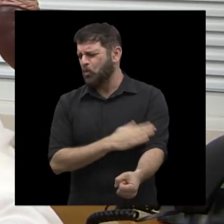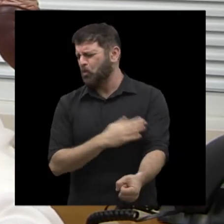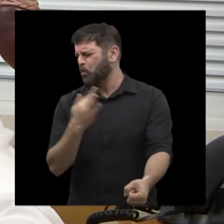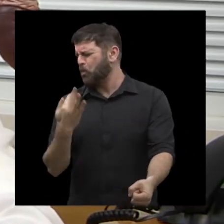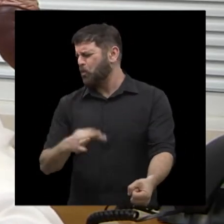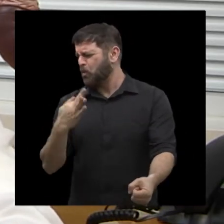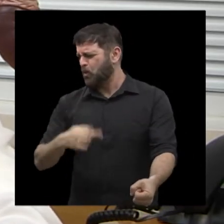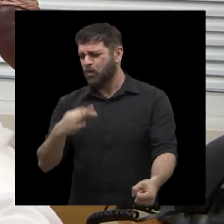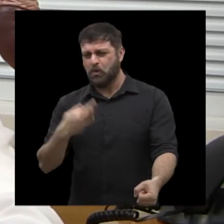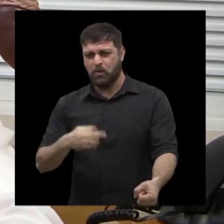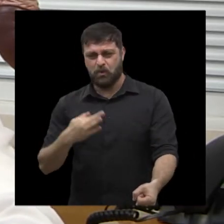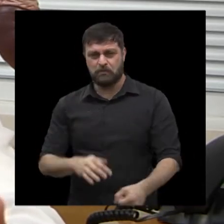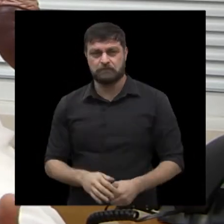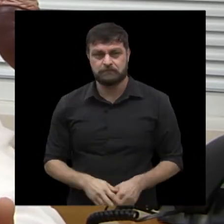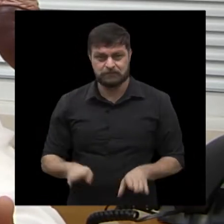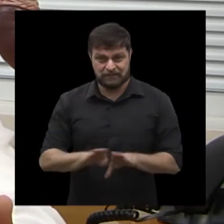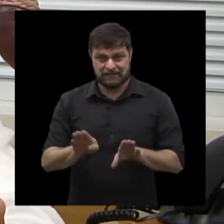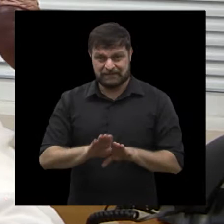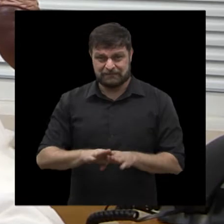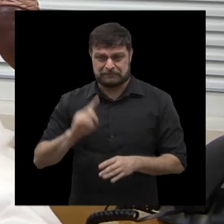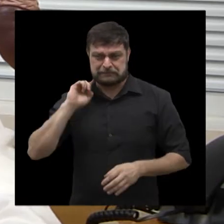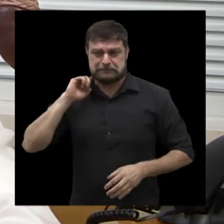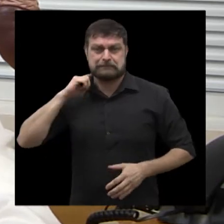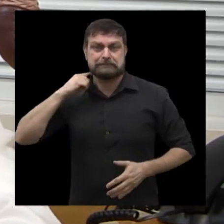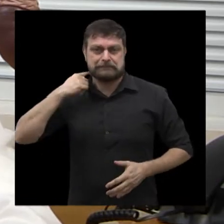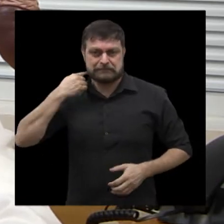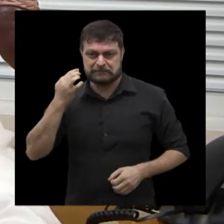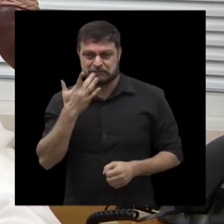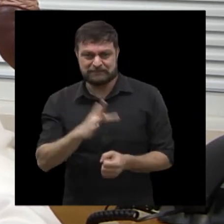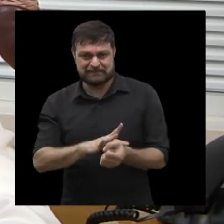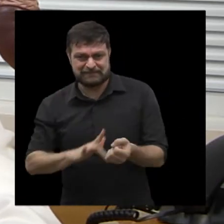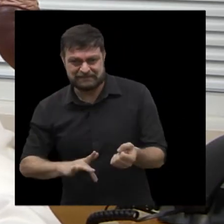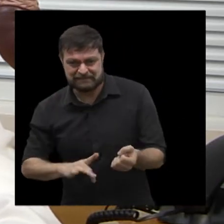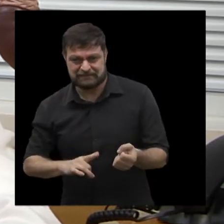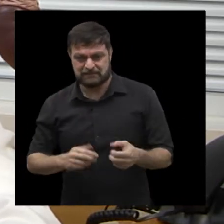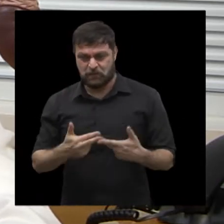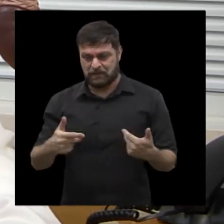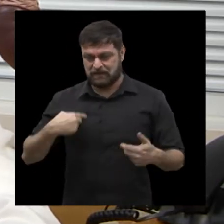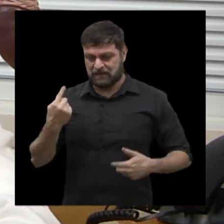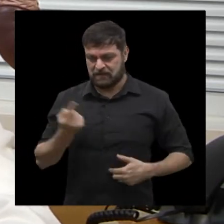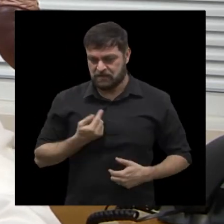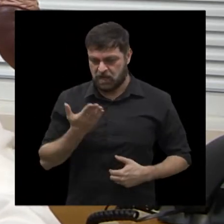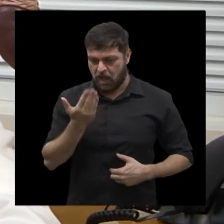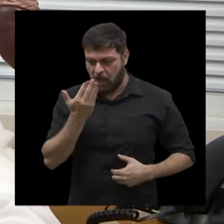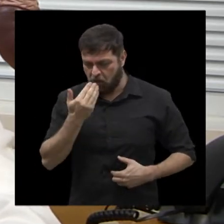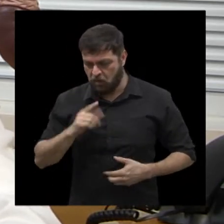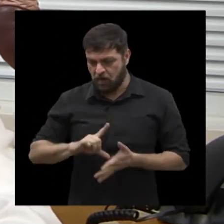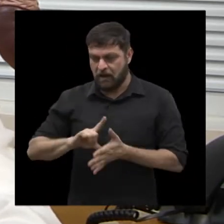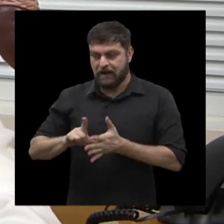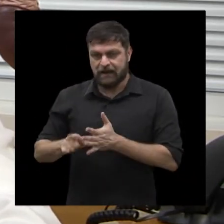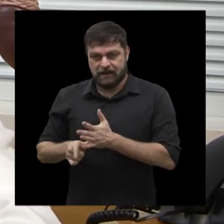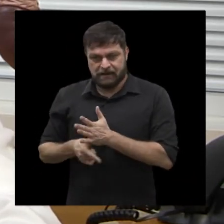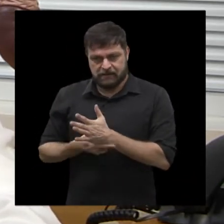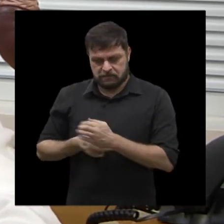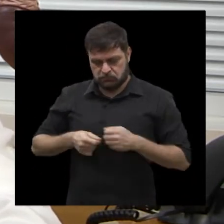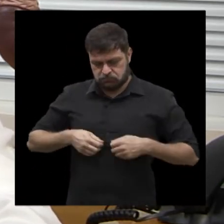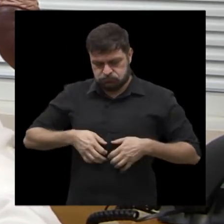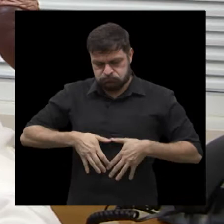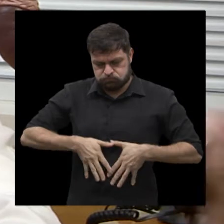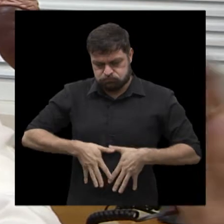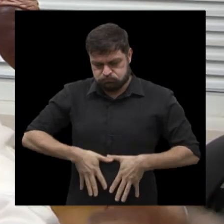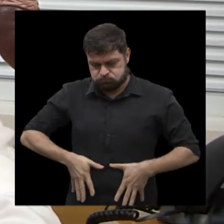as impurezas que tem lá, que são, vamos dizer assim, o resto da digestão celular do organismo. Esses sim vão